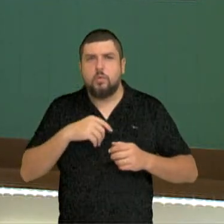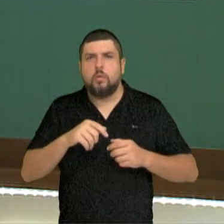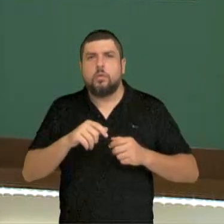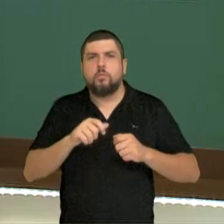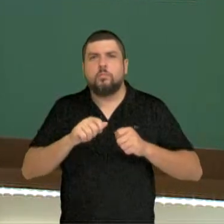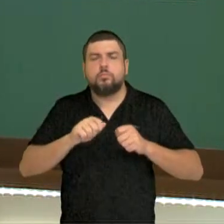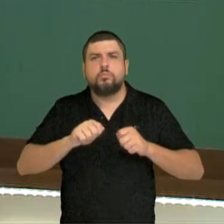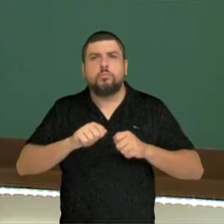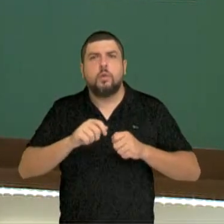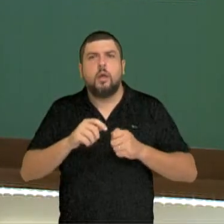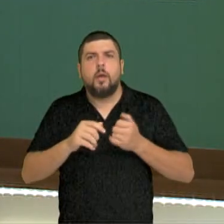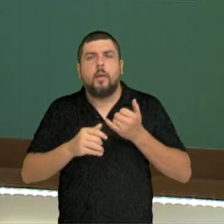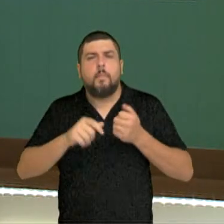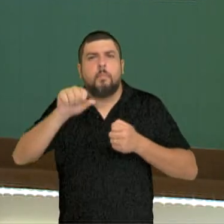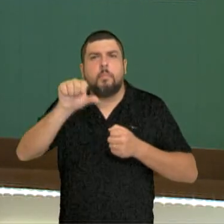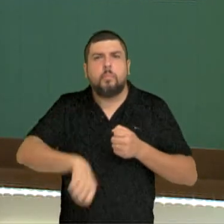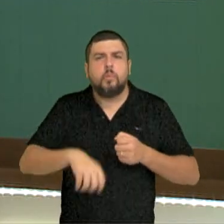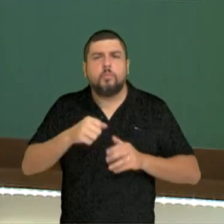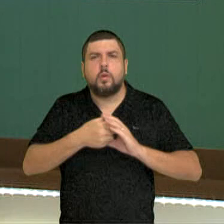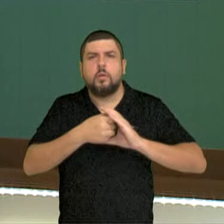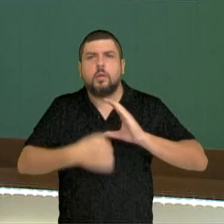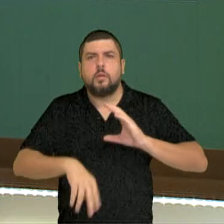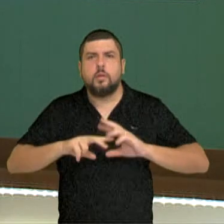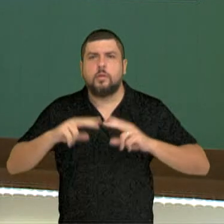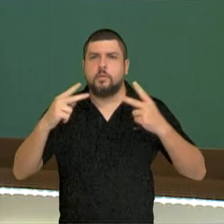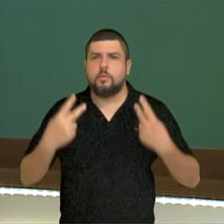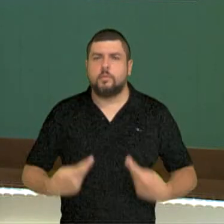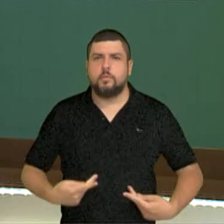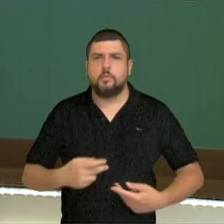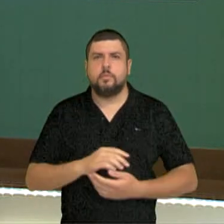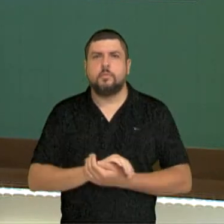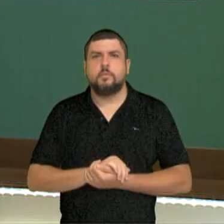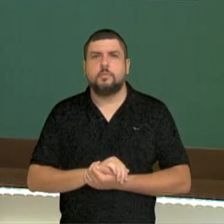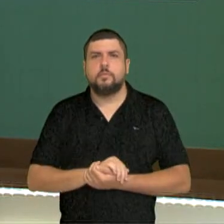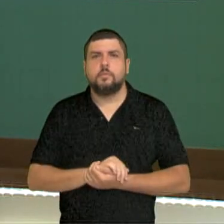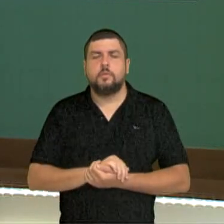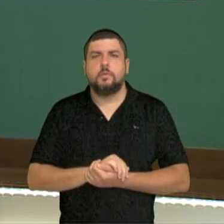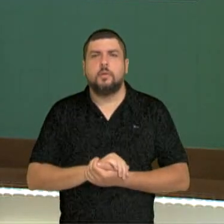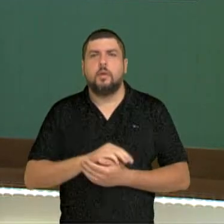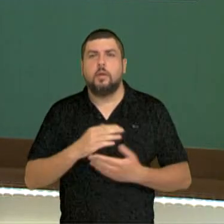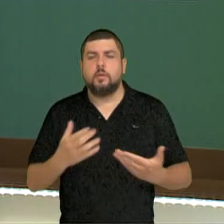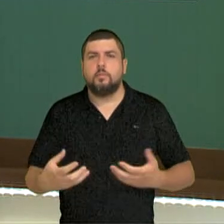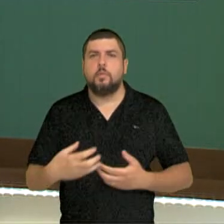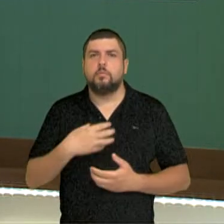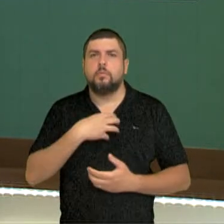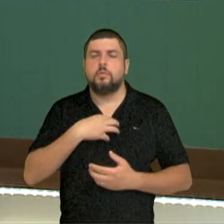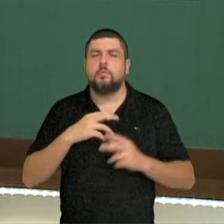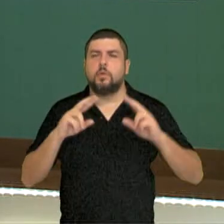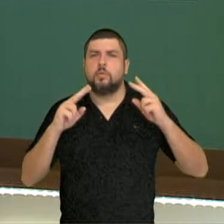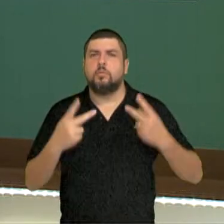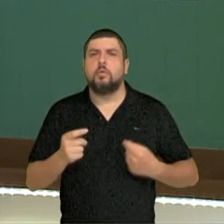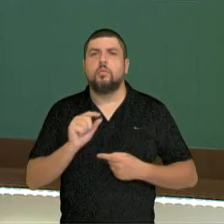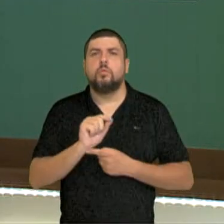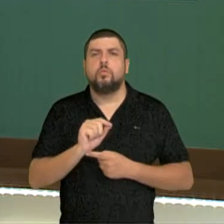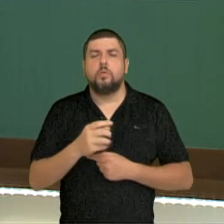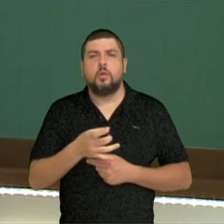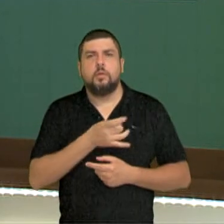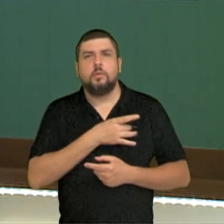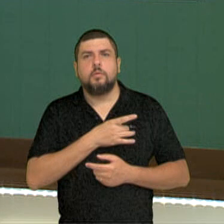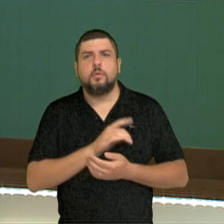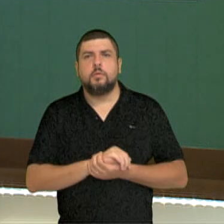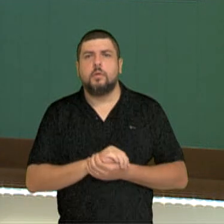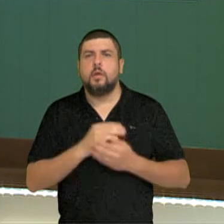aproxima das piores características dos seres humanos. Então, aqui, ó, os sentimentos humanos quais? De medo. Então,